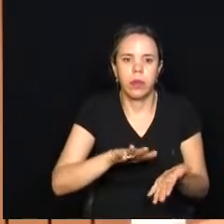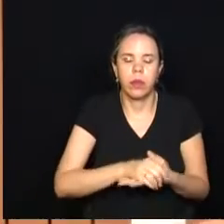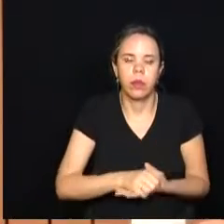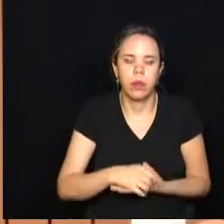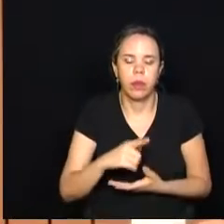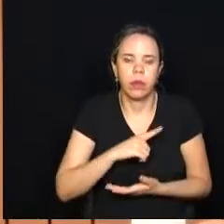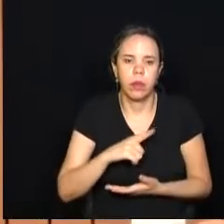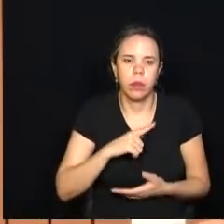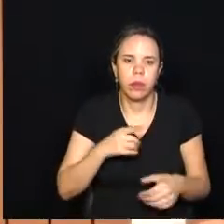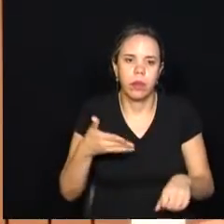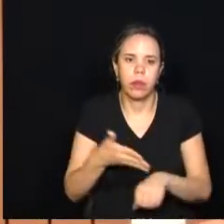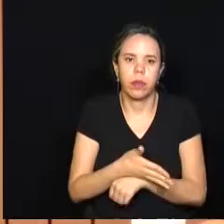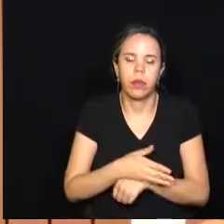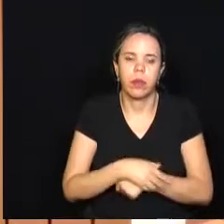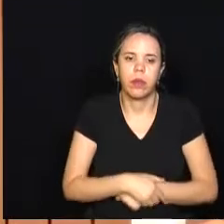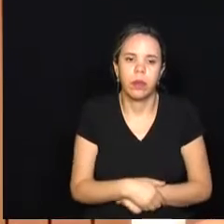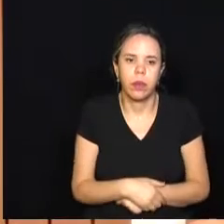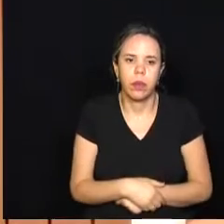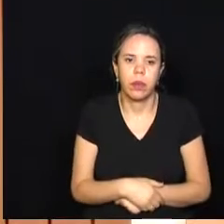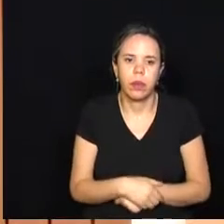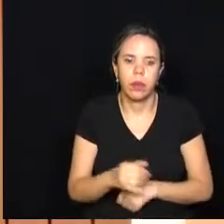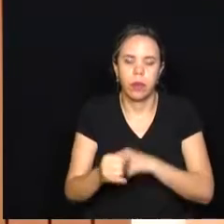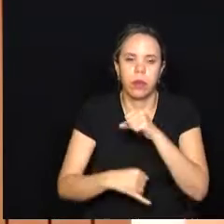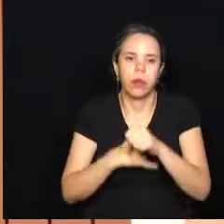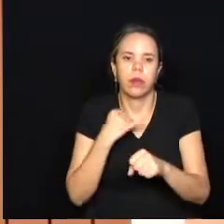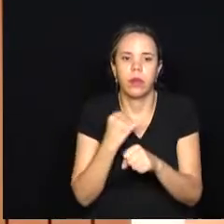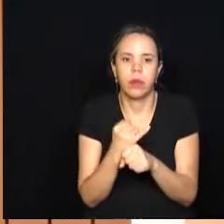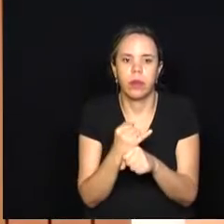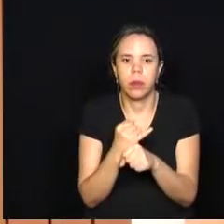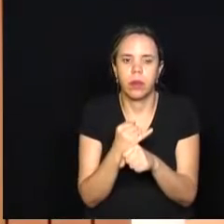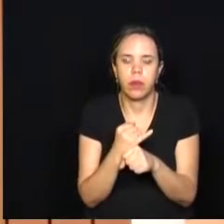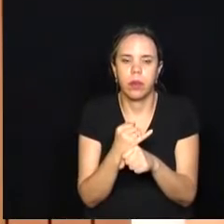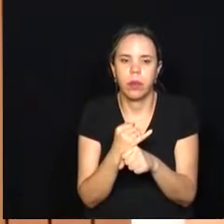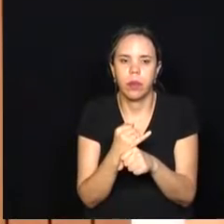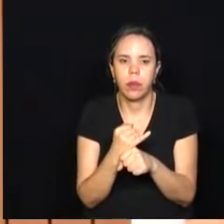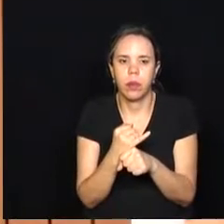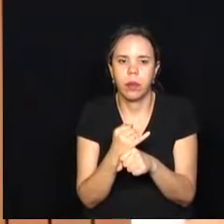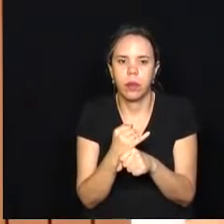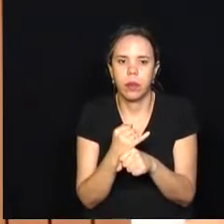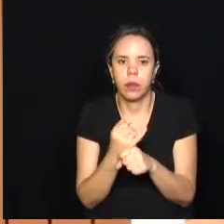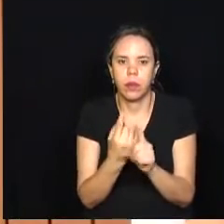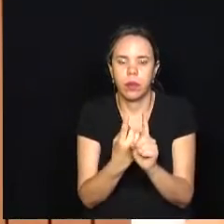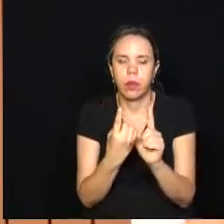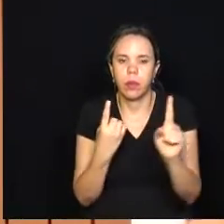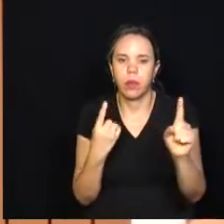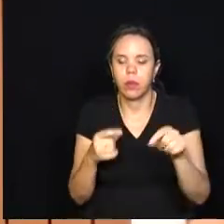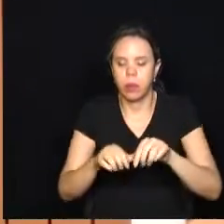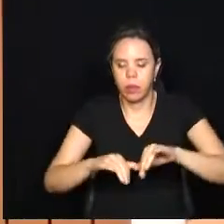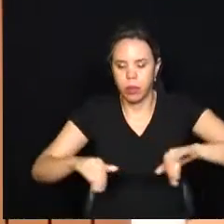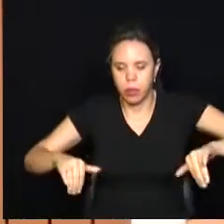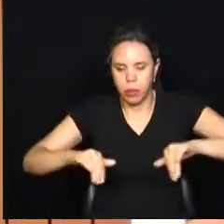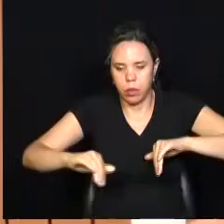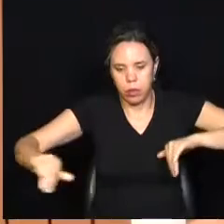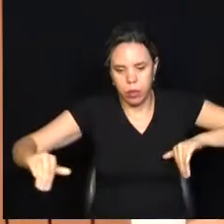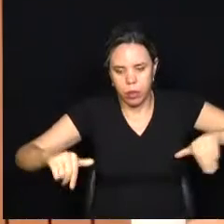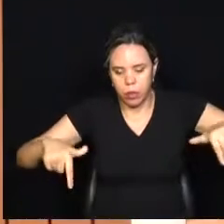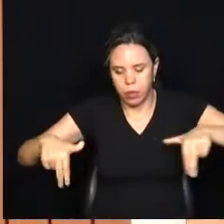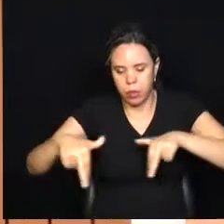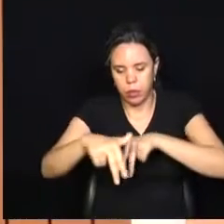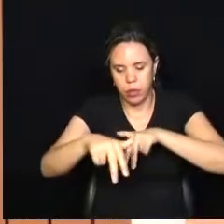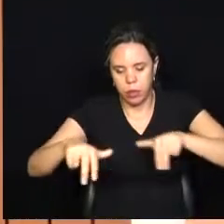tem acesso pela internet, a questão da distância dos móveis, a questão da